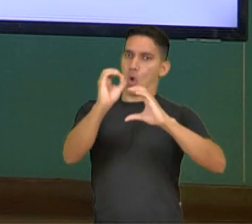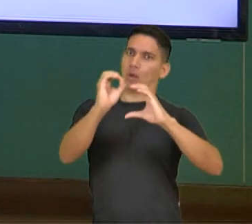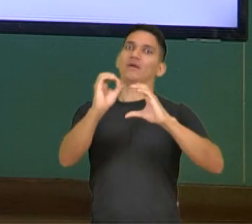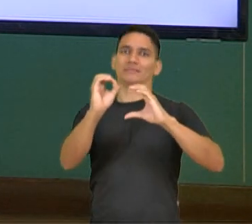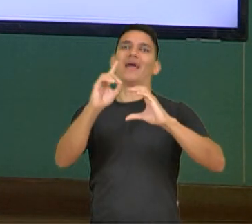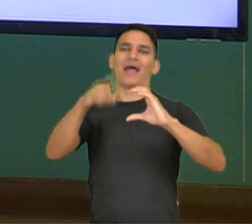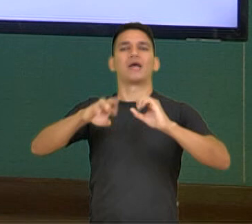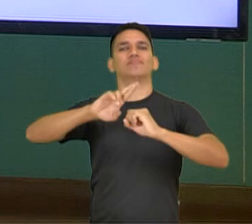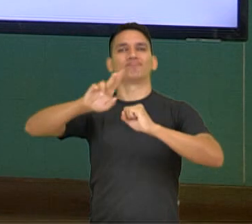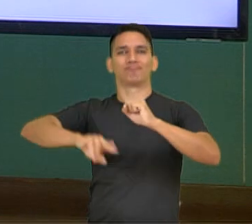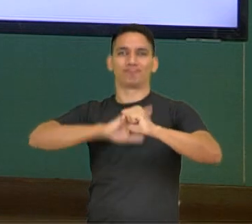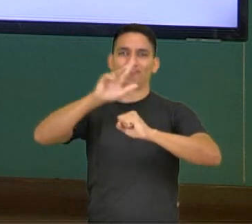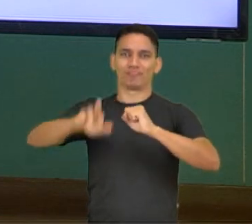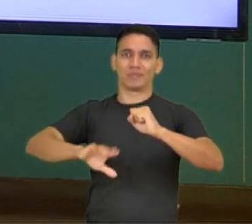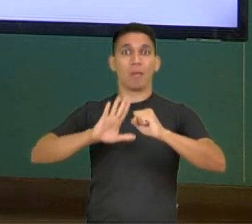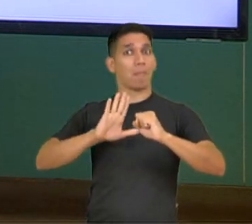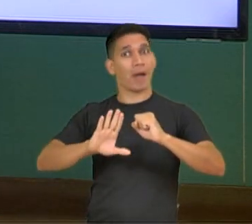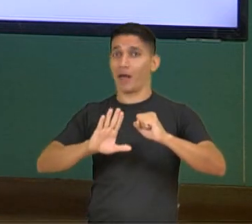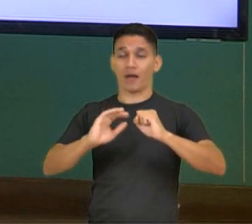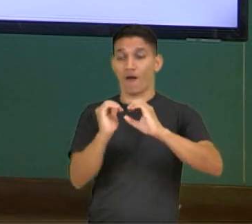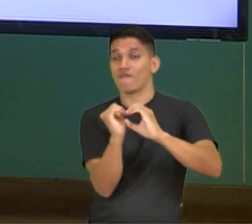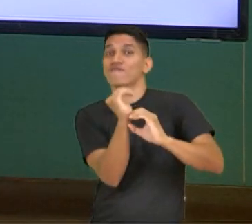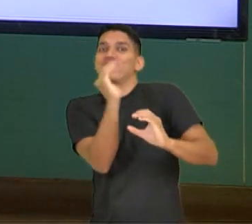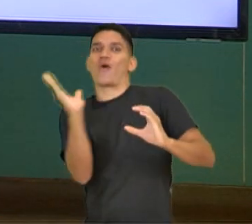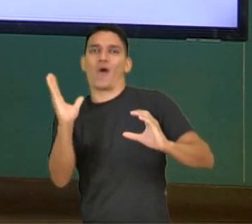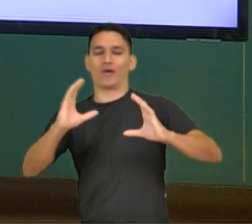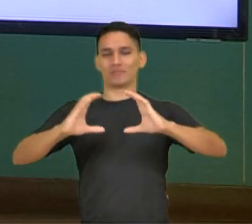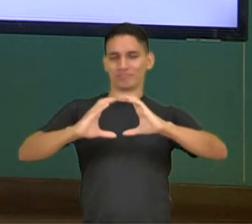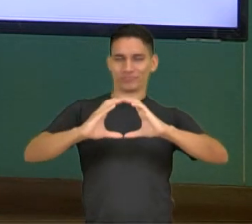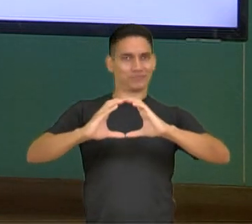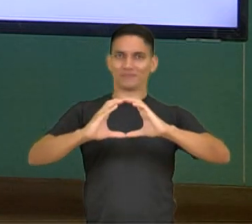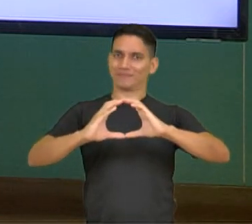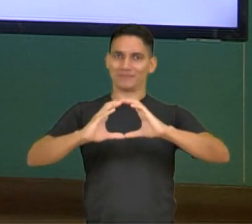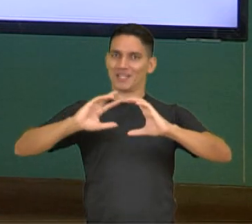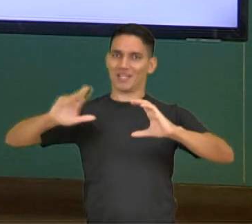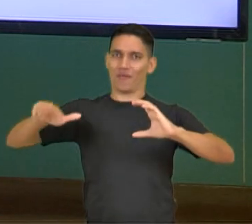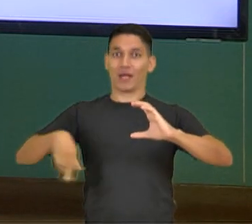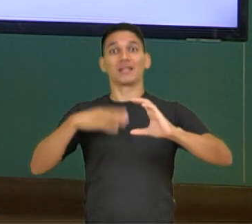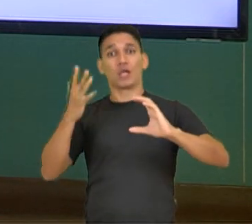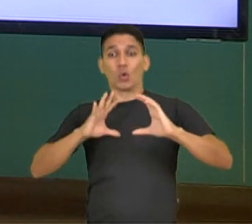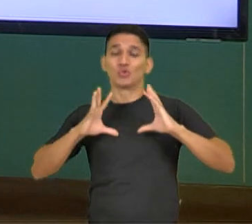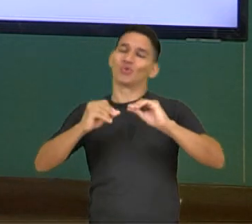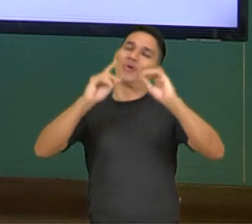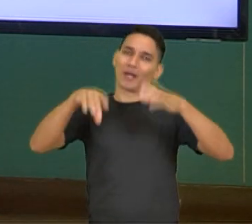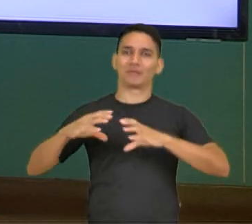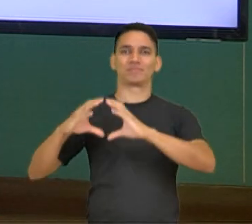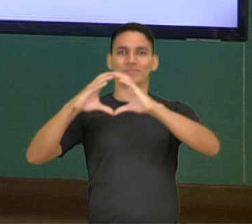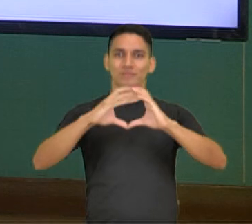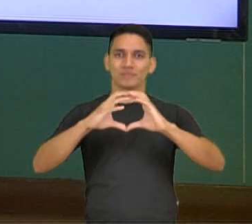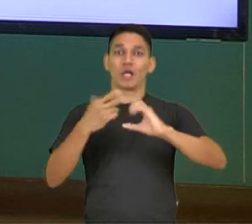seria heterocíclica. Agora, todos esses aqui são exemplos de cadeias carbônicas